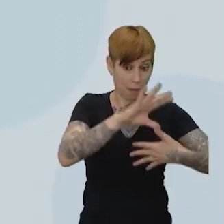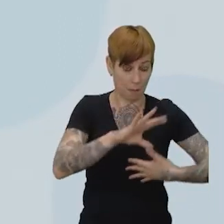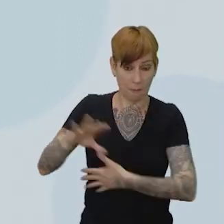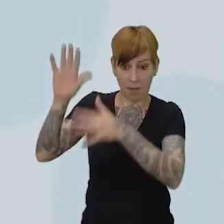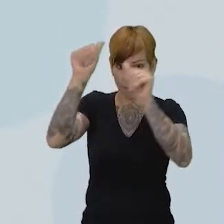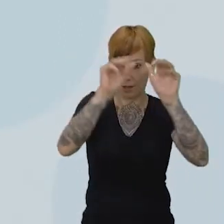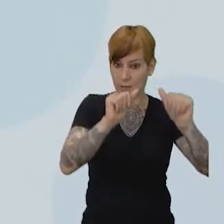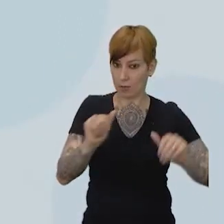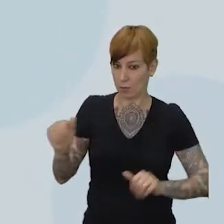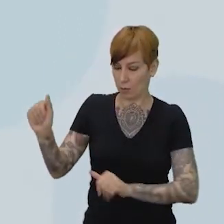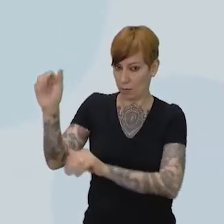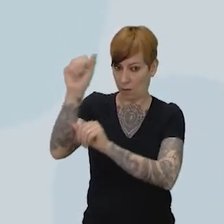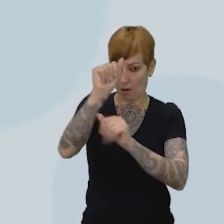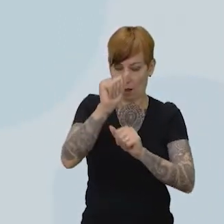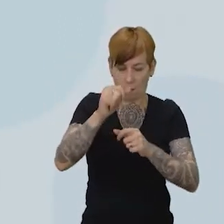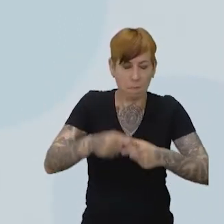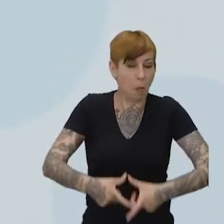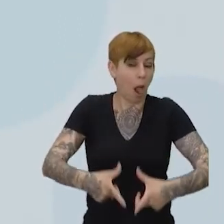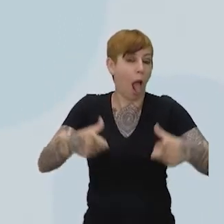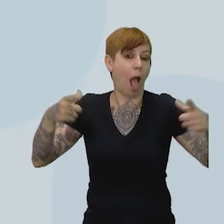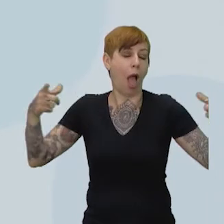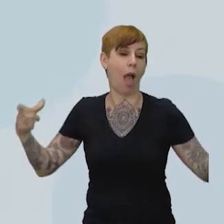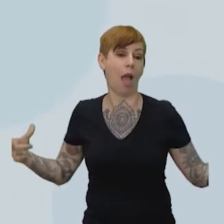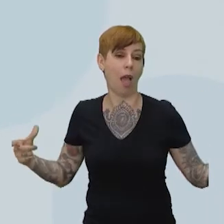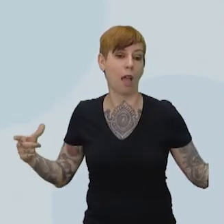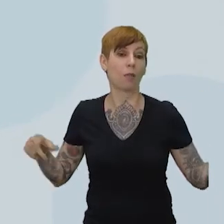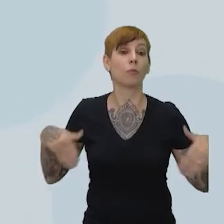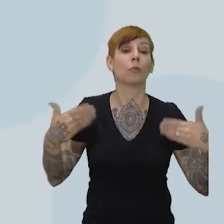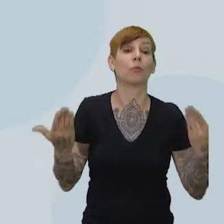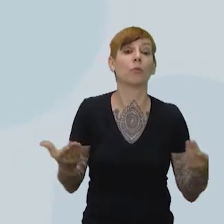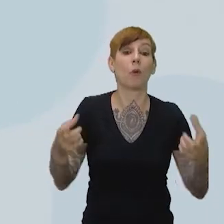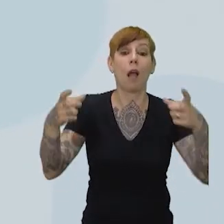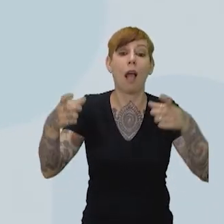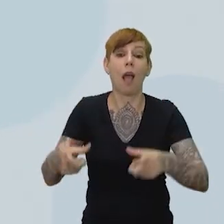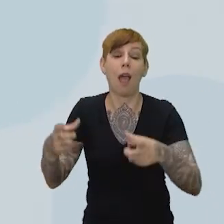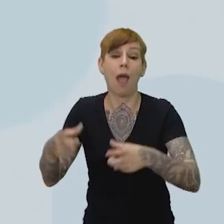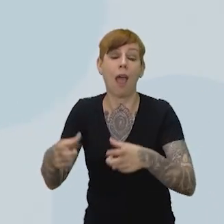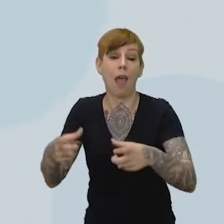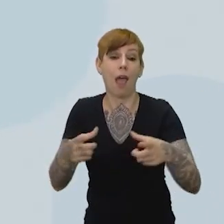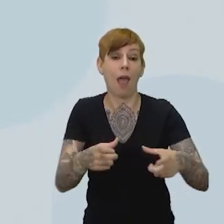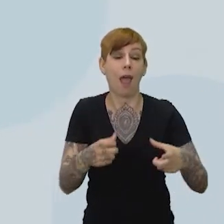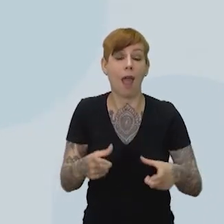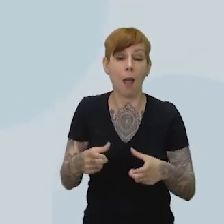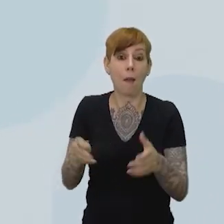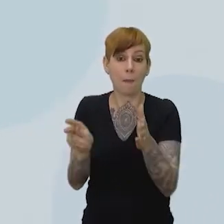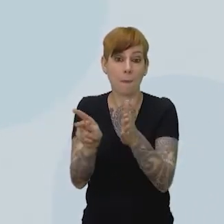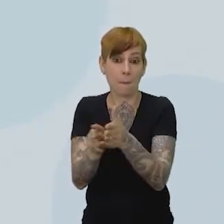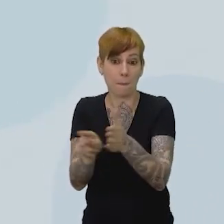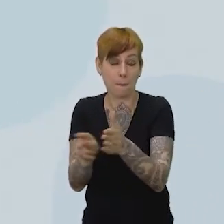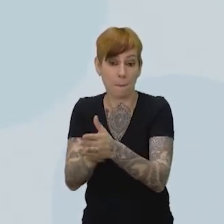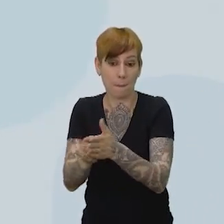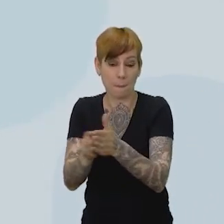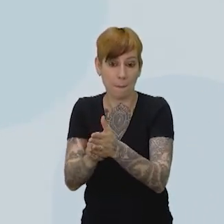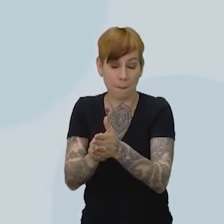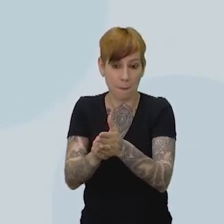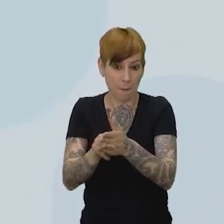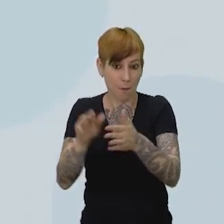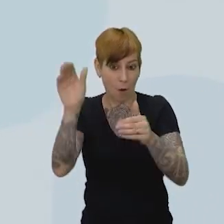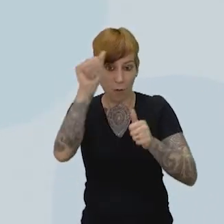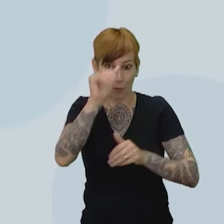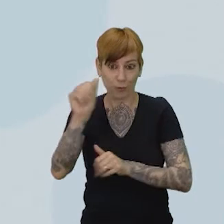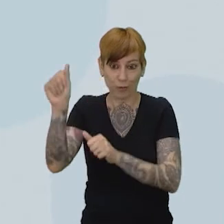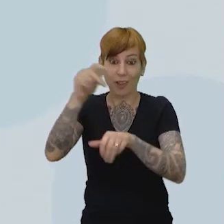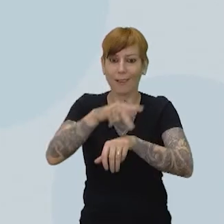era infinitamente maior que o território da própria Espanha. E era um território tão